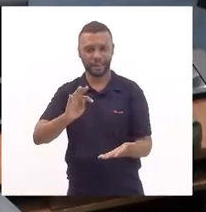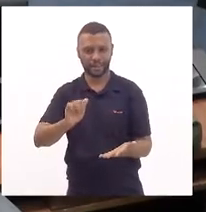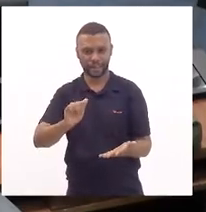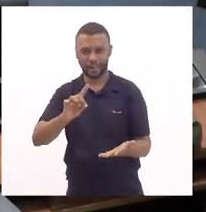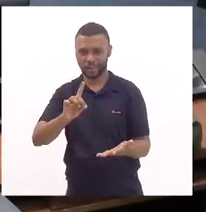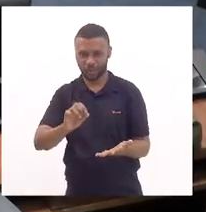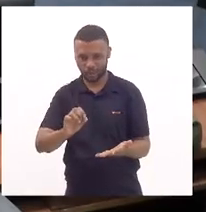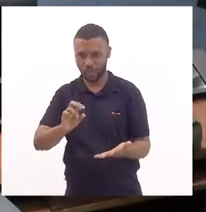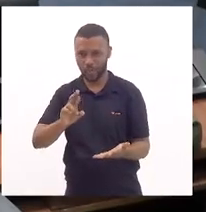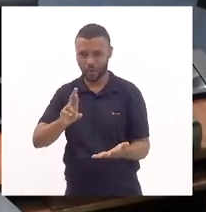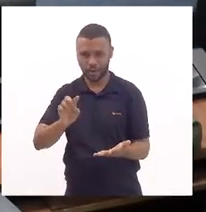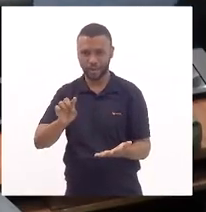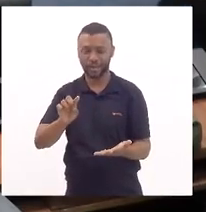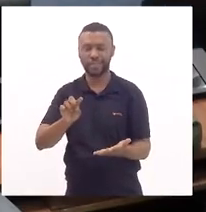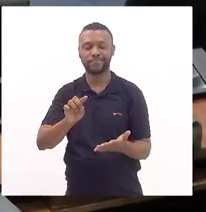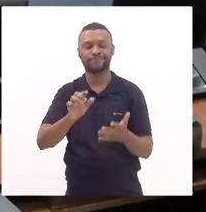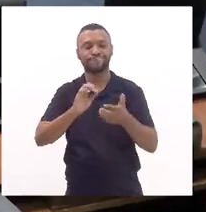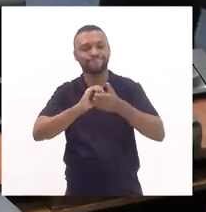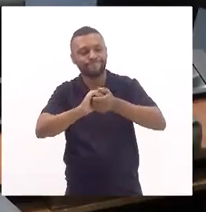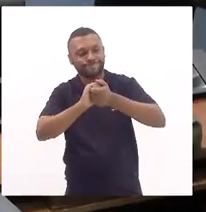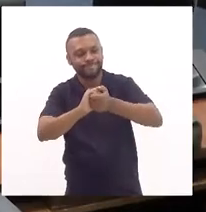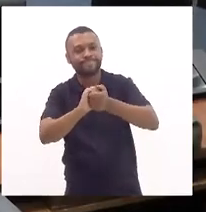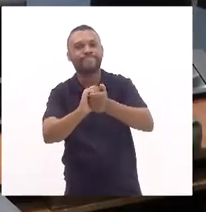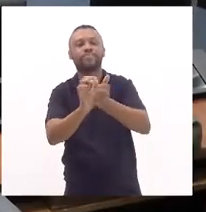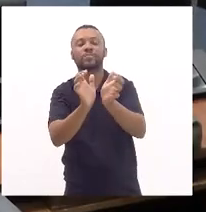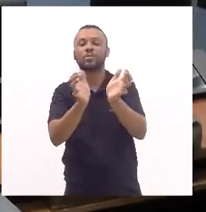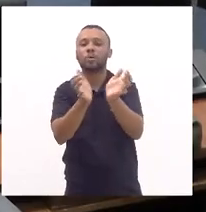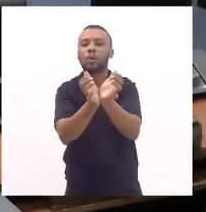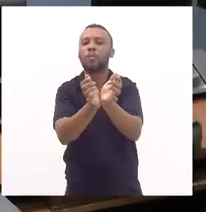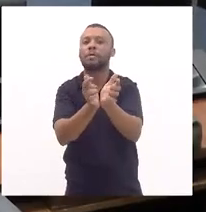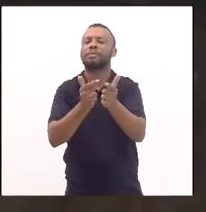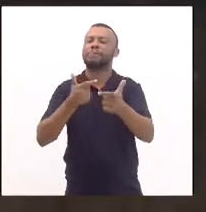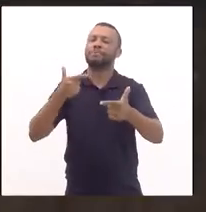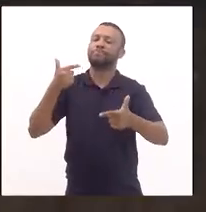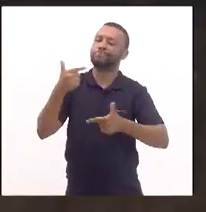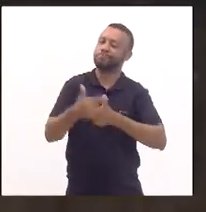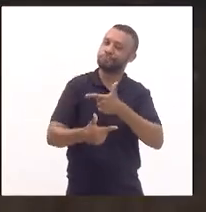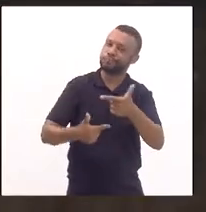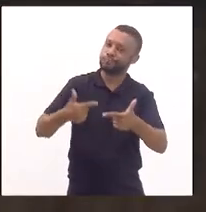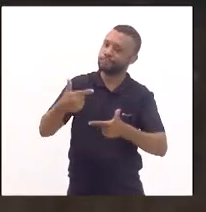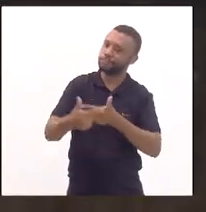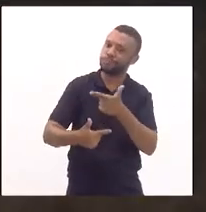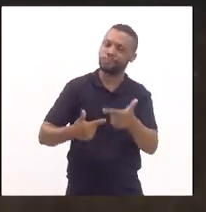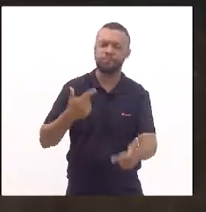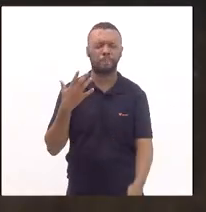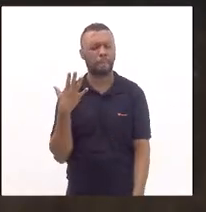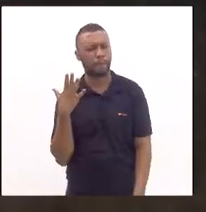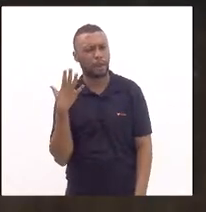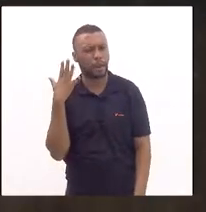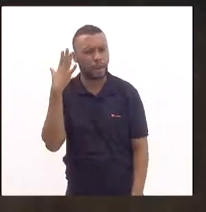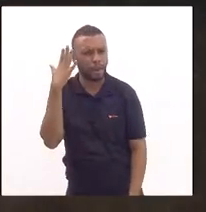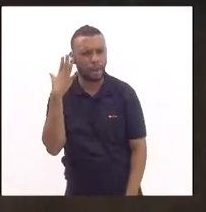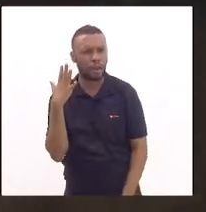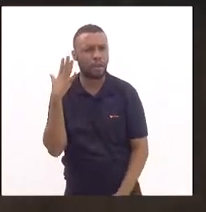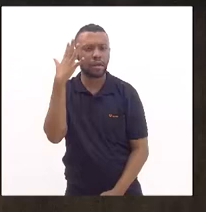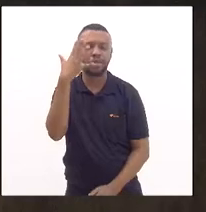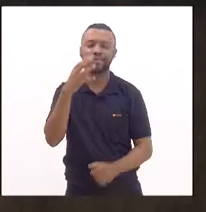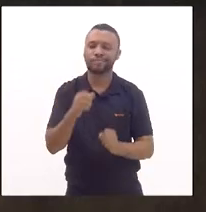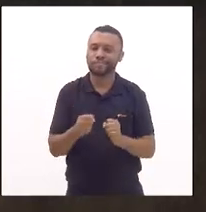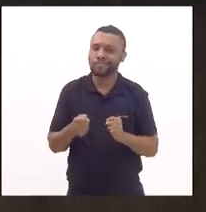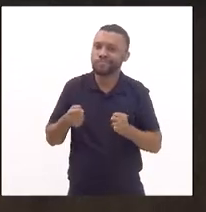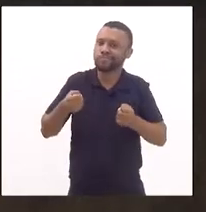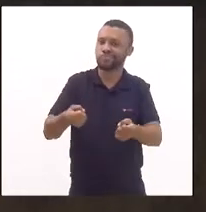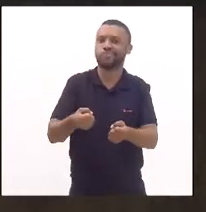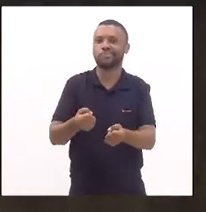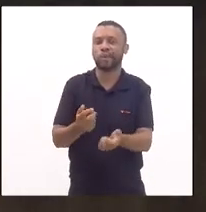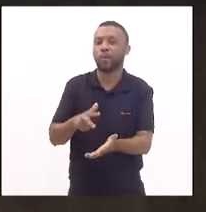grupo pela sua luta, pela sua determinação, pela sua perseverança, mas,